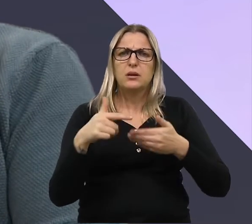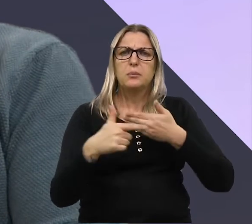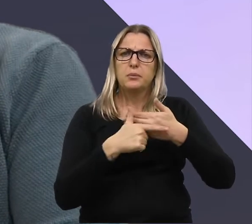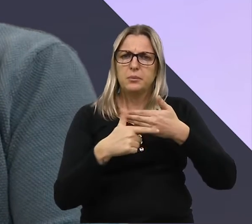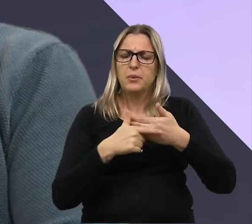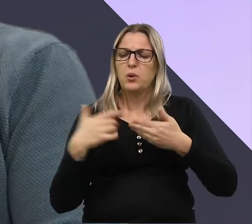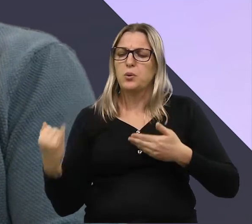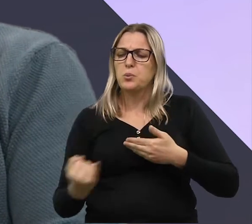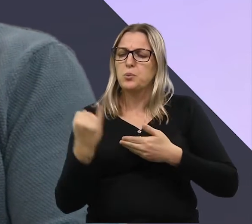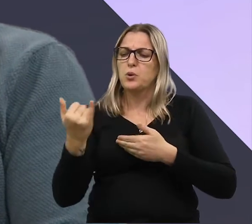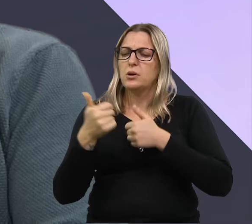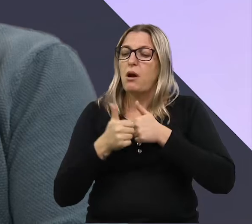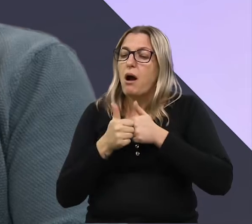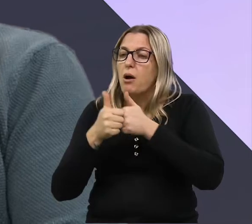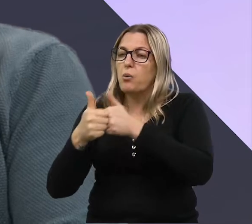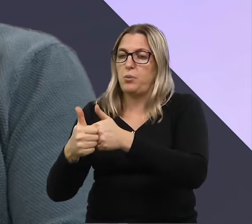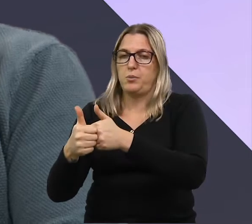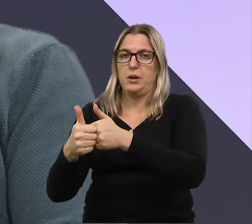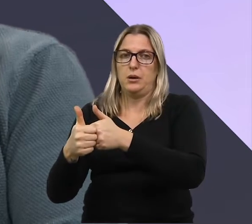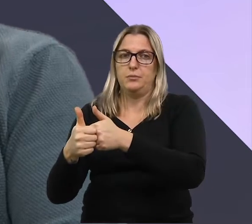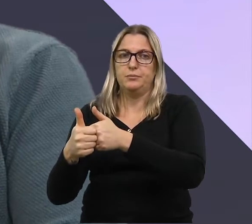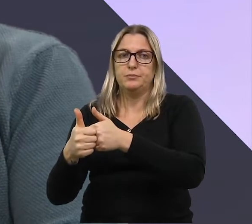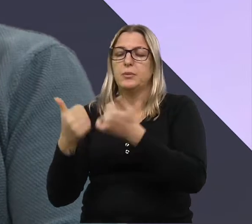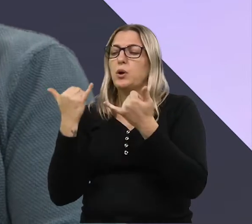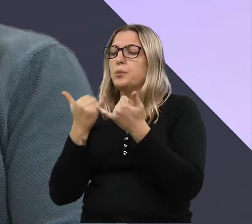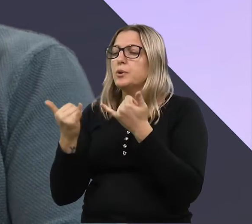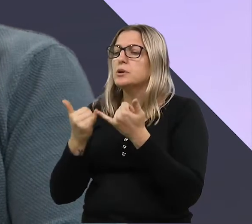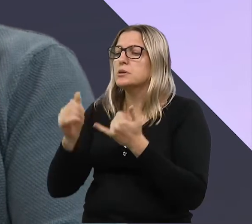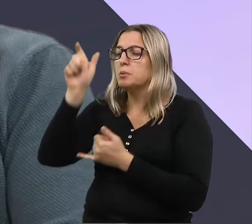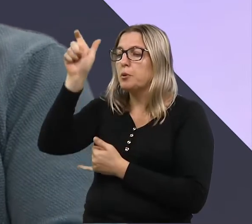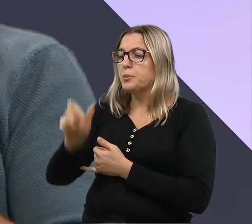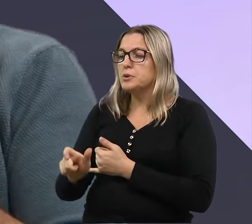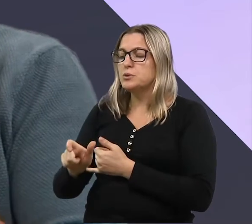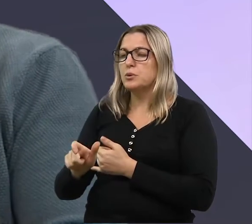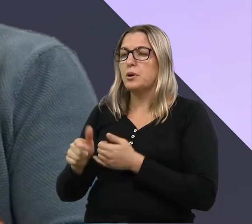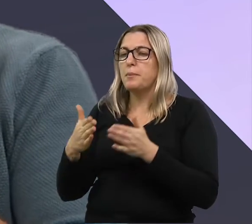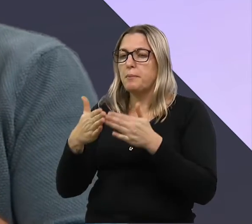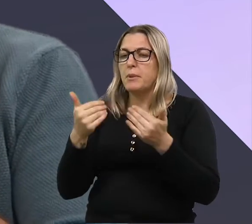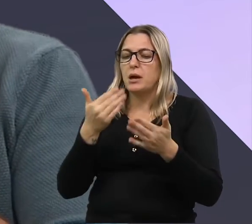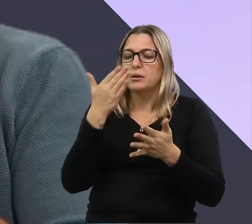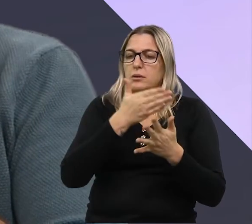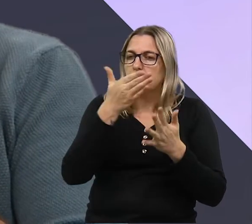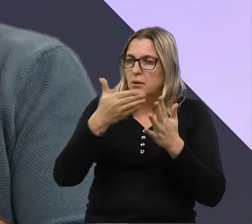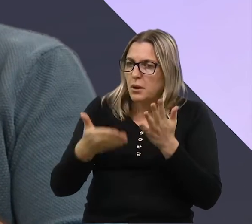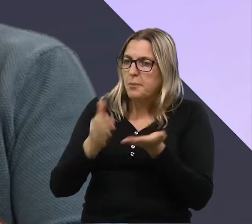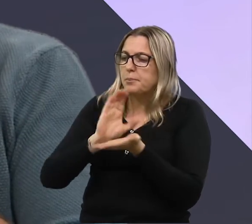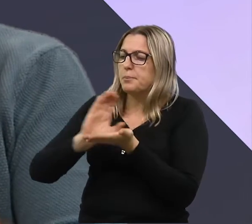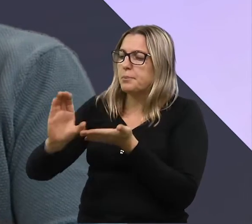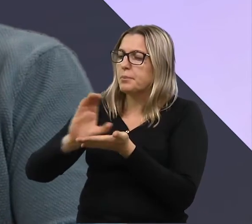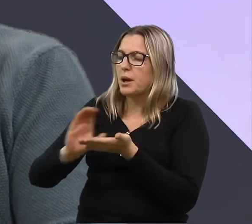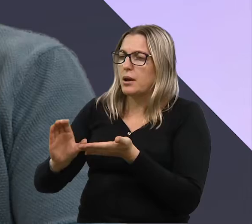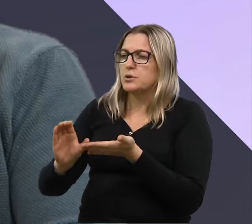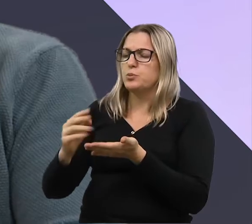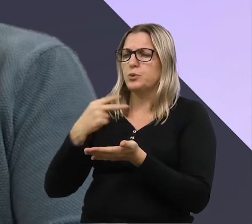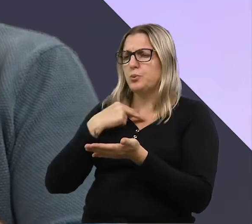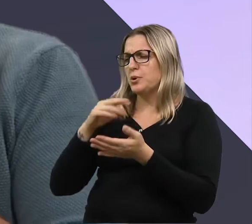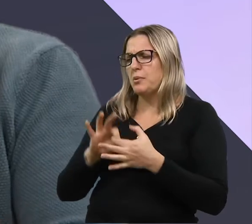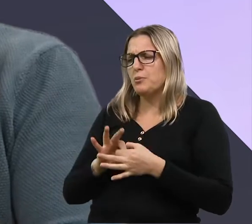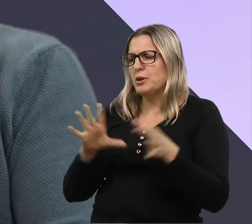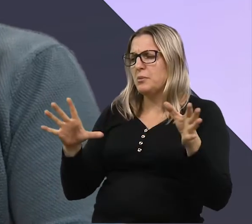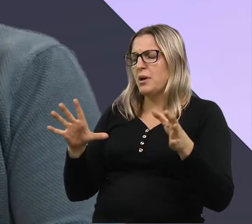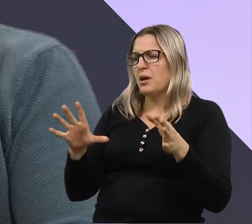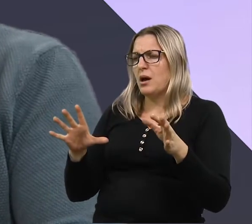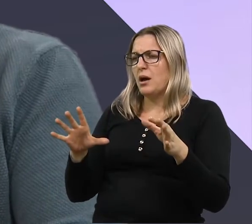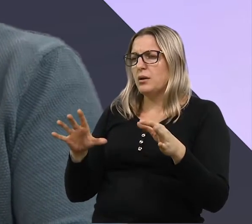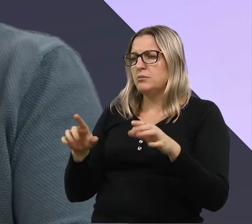justamente essas pessoas que estão buscando crédito nós não podemos simplesmente liberar o crédito para elas e deixar elas soltas no mercado